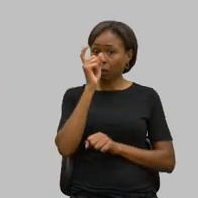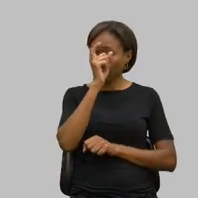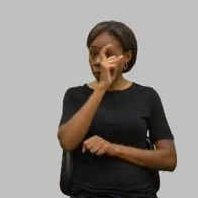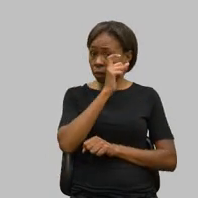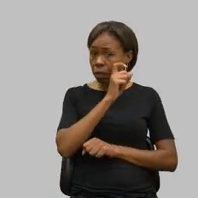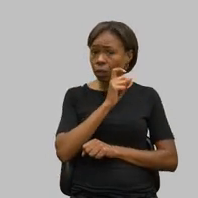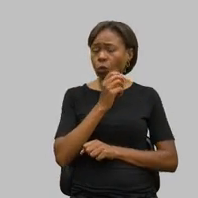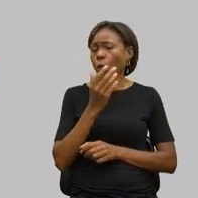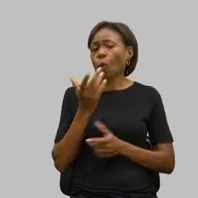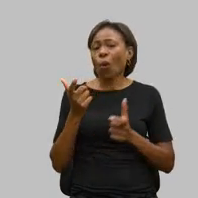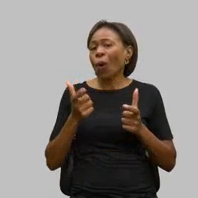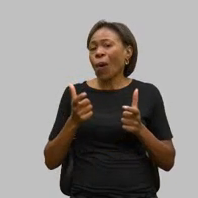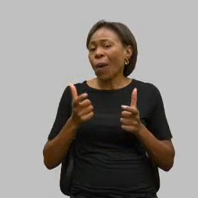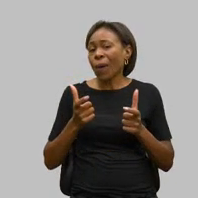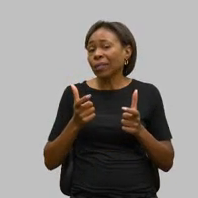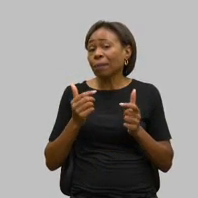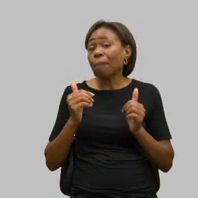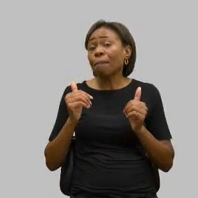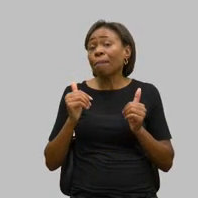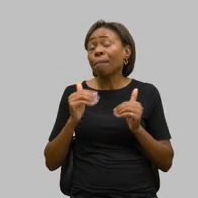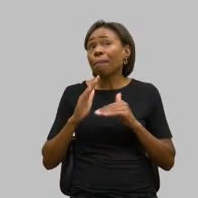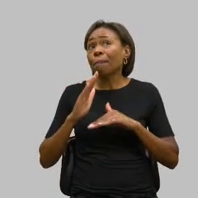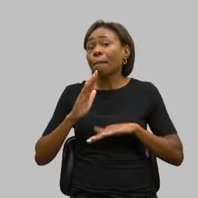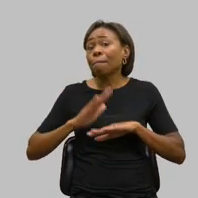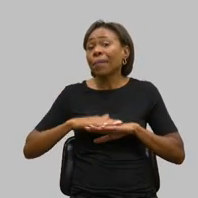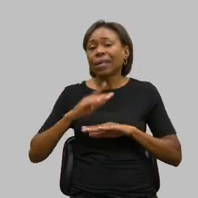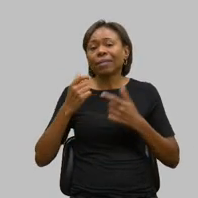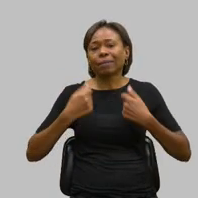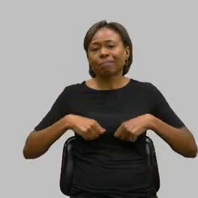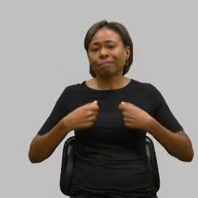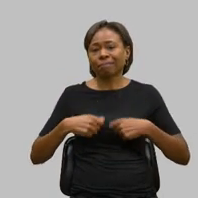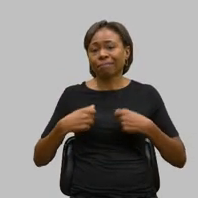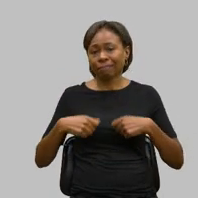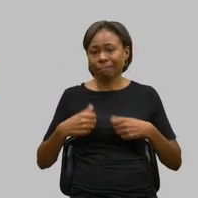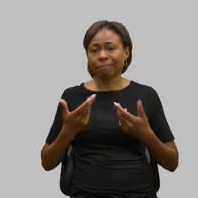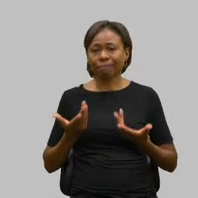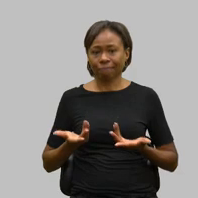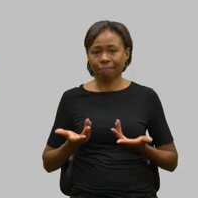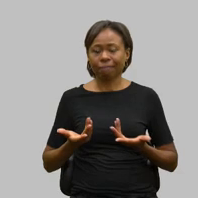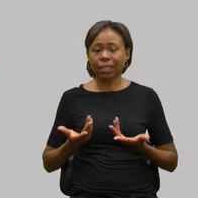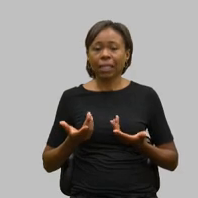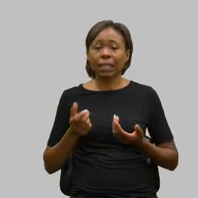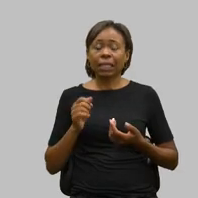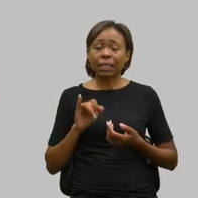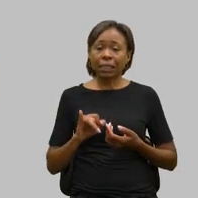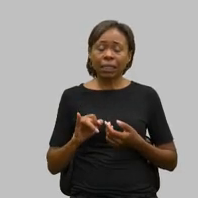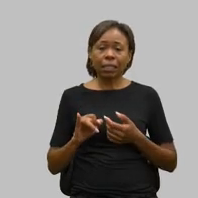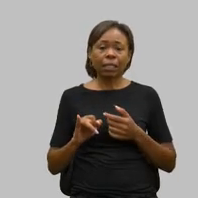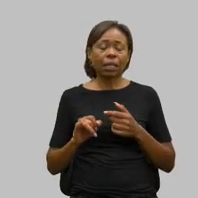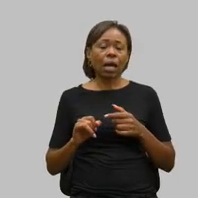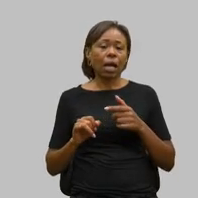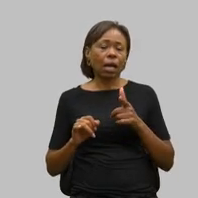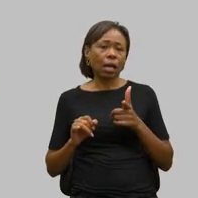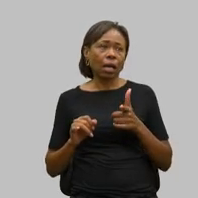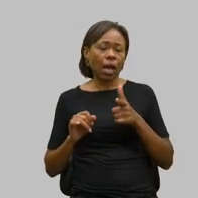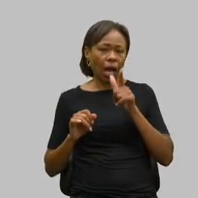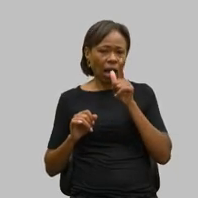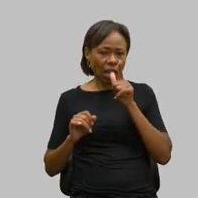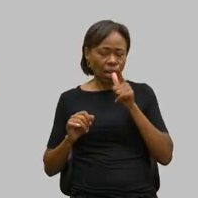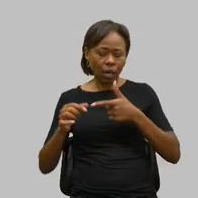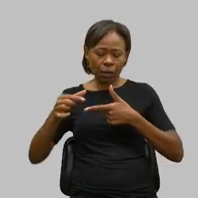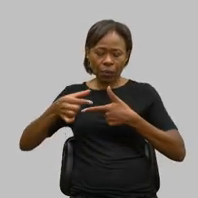precisa mais. Na próstata, paga uma biópsia